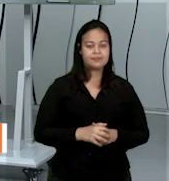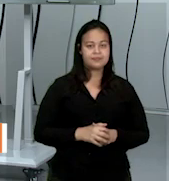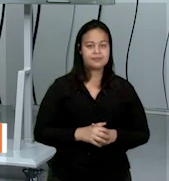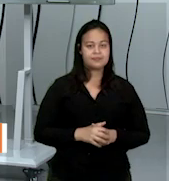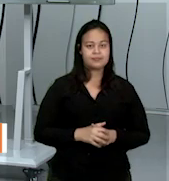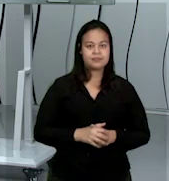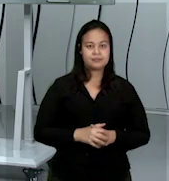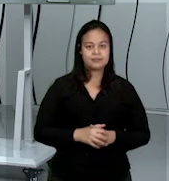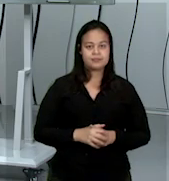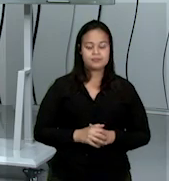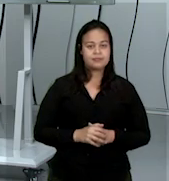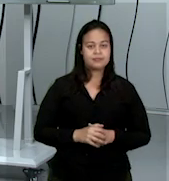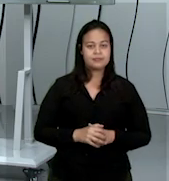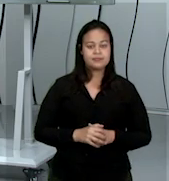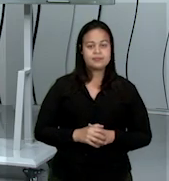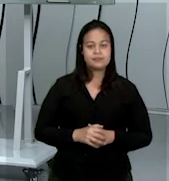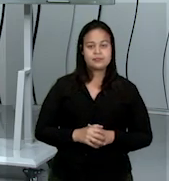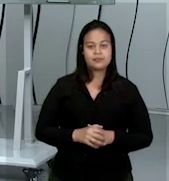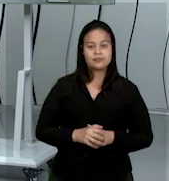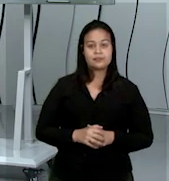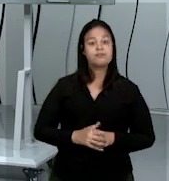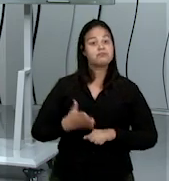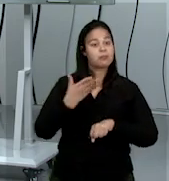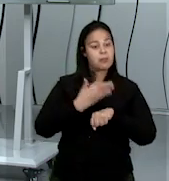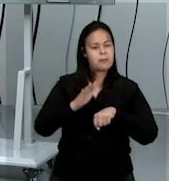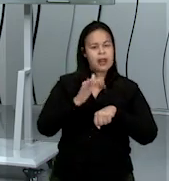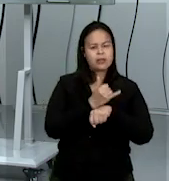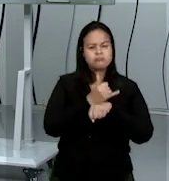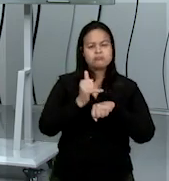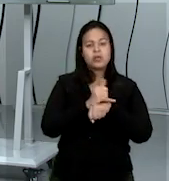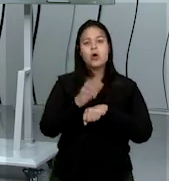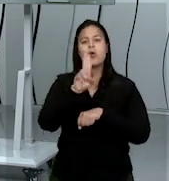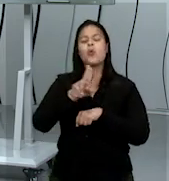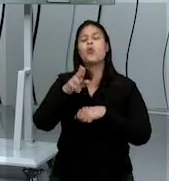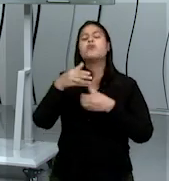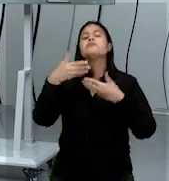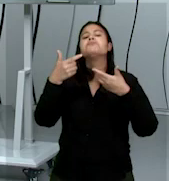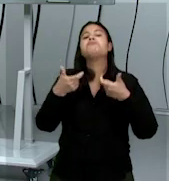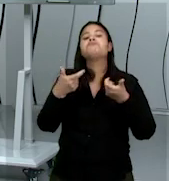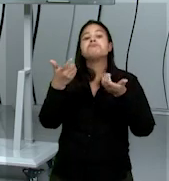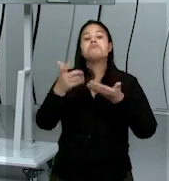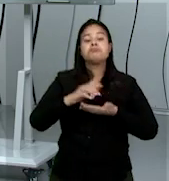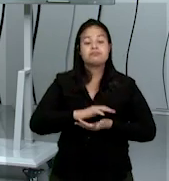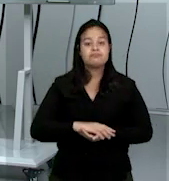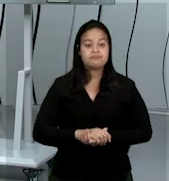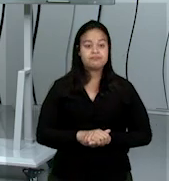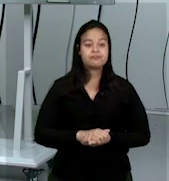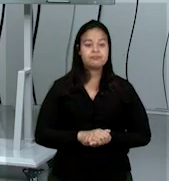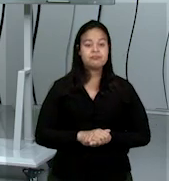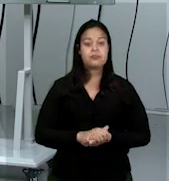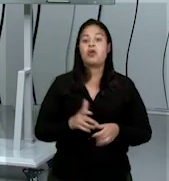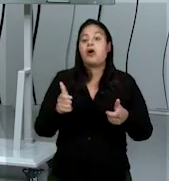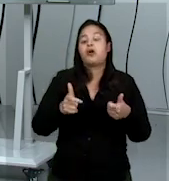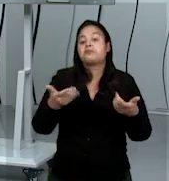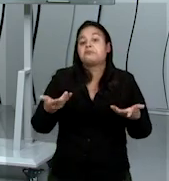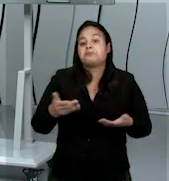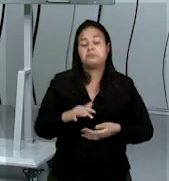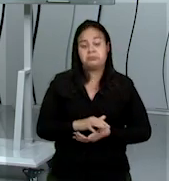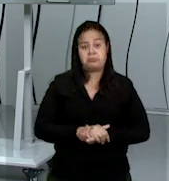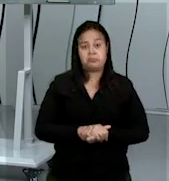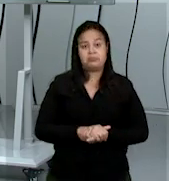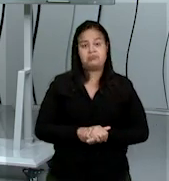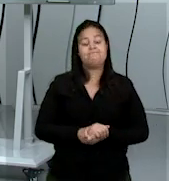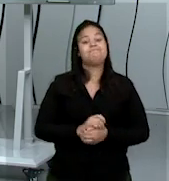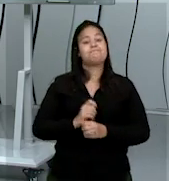Agora, vamos para um exemplo mais prático, né? Onde que você usa essas contas, por exemplo? Não é? Onde que você usa, por exemplo, é